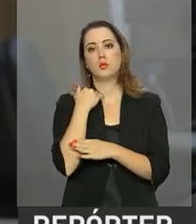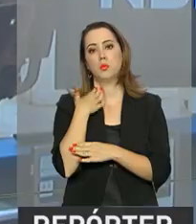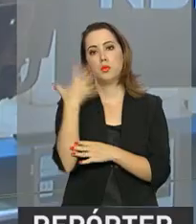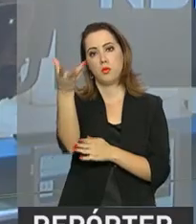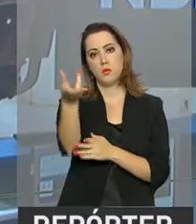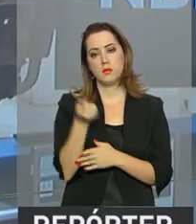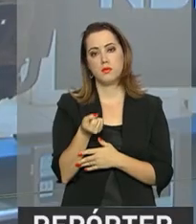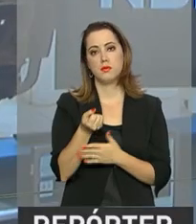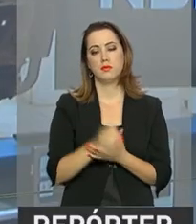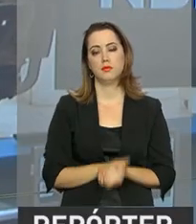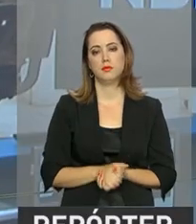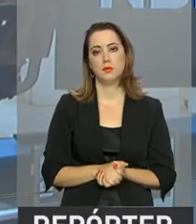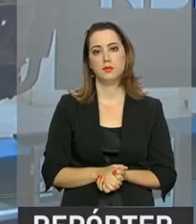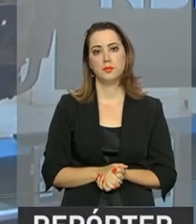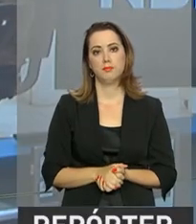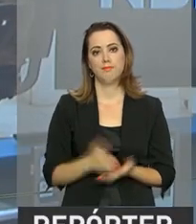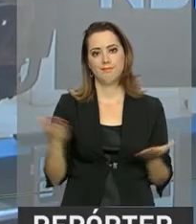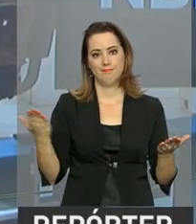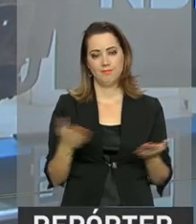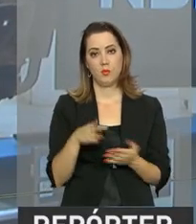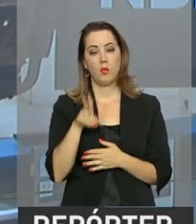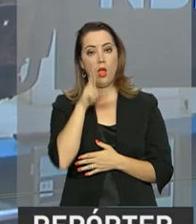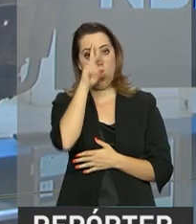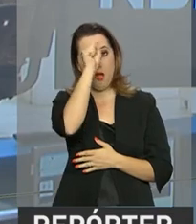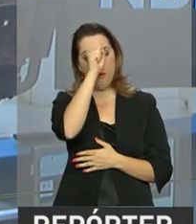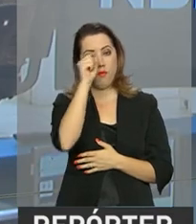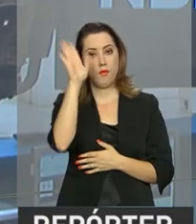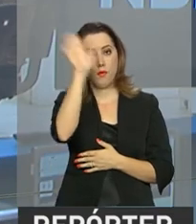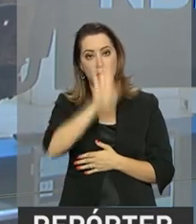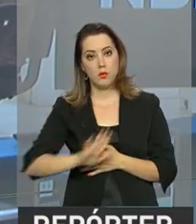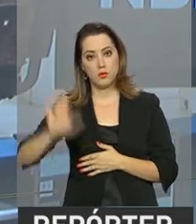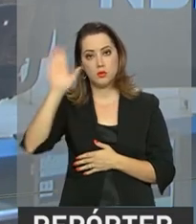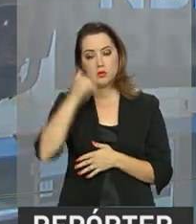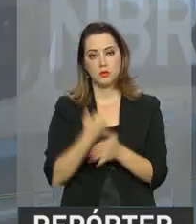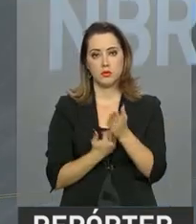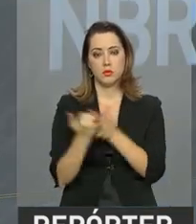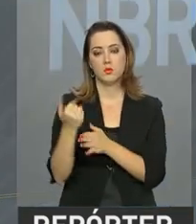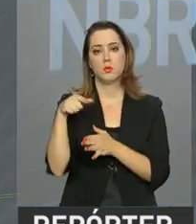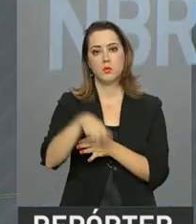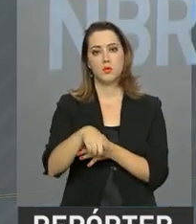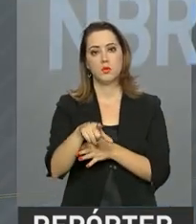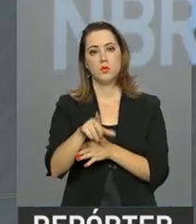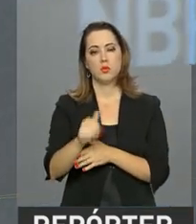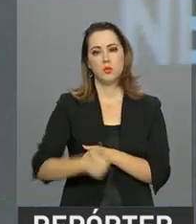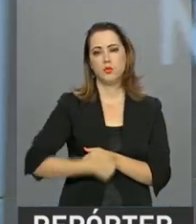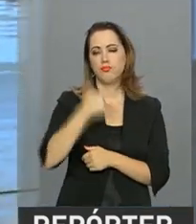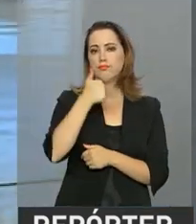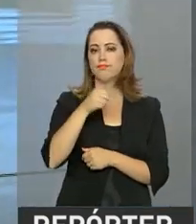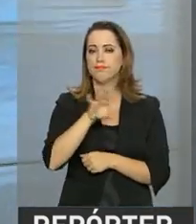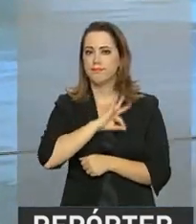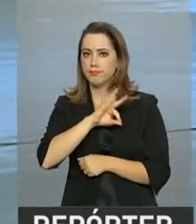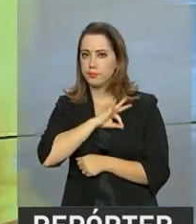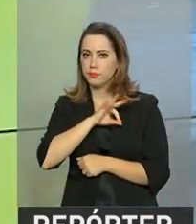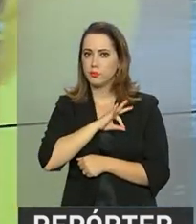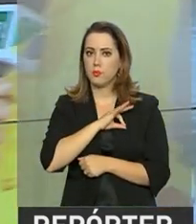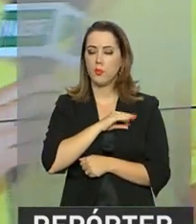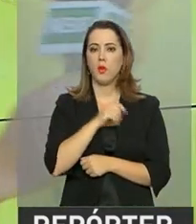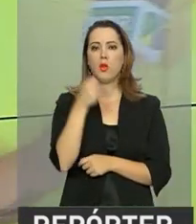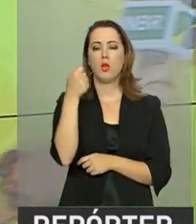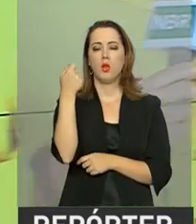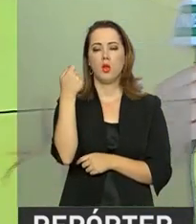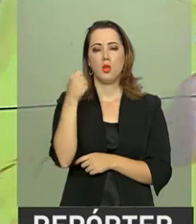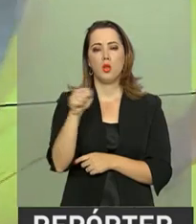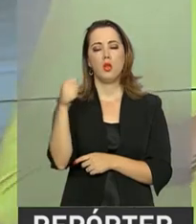agências A Força Nacional começou hoje a reforçar o policiamento em Porto Alegre Vamos então conversar com o repórter Taísa